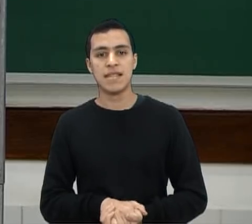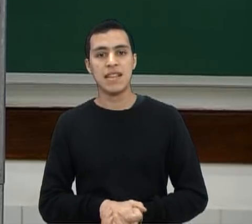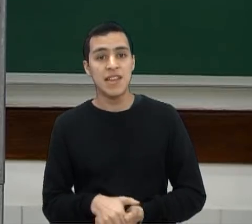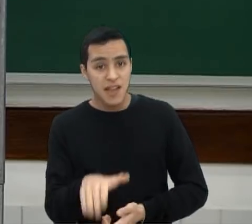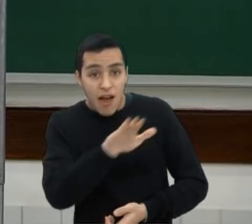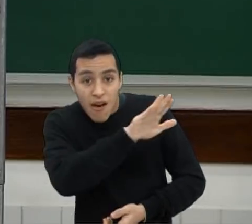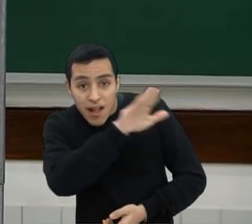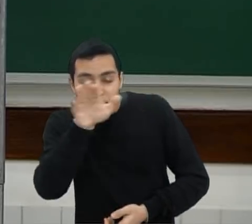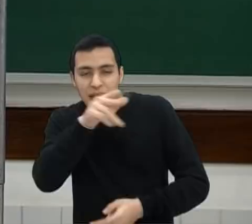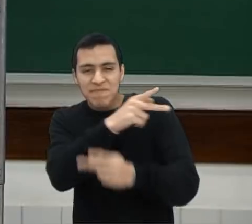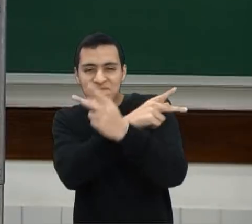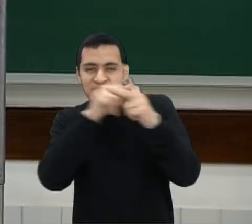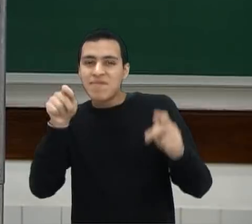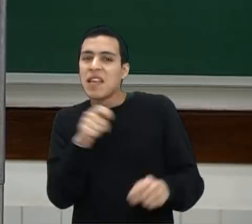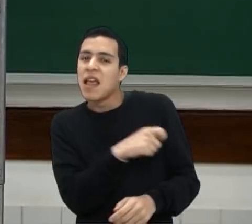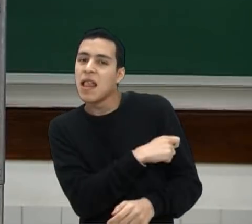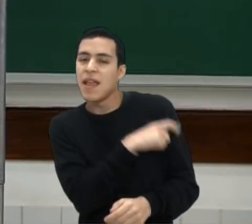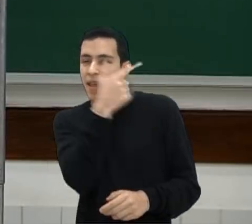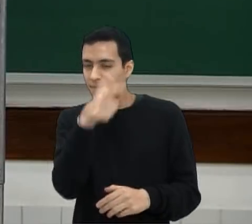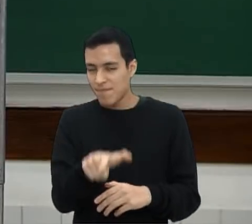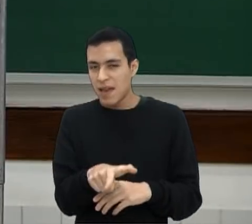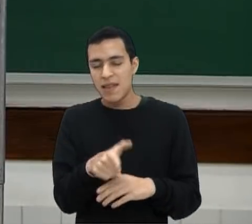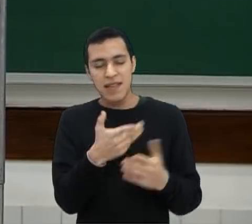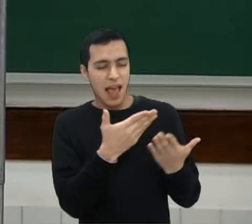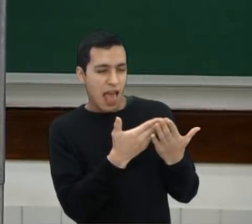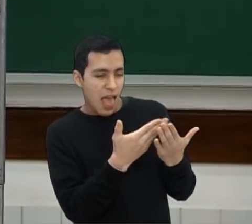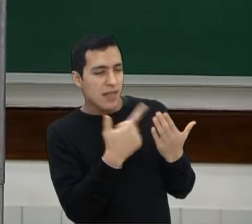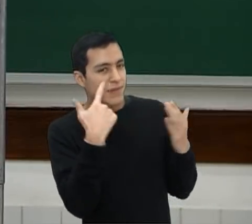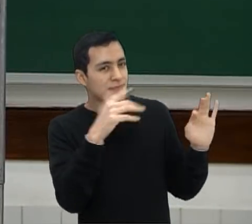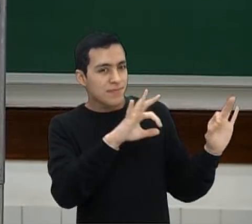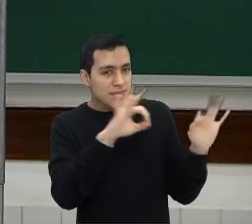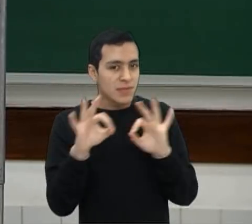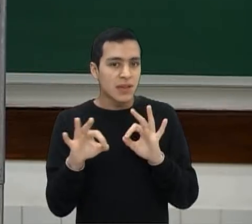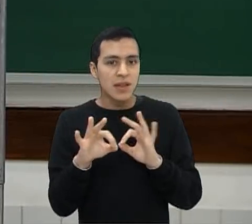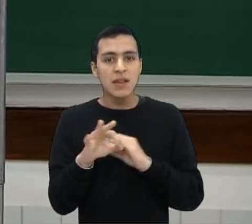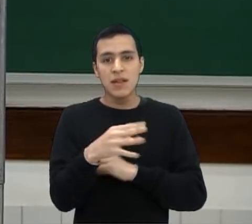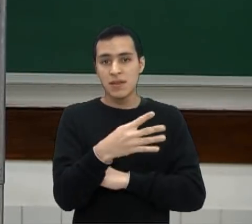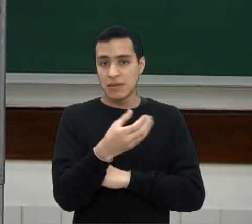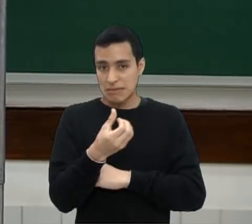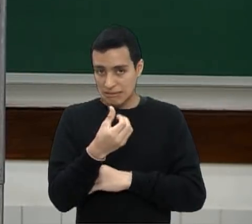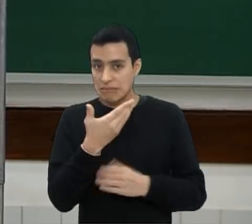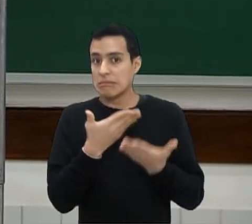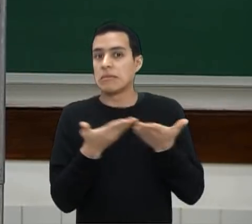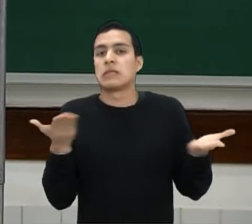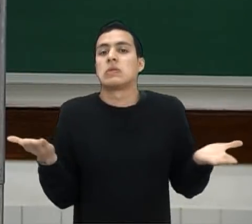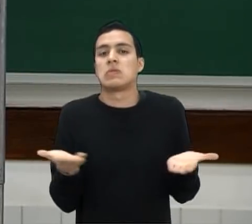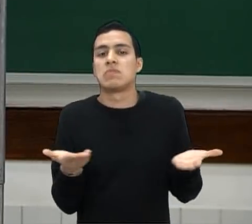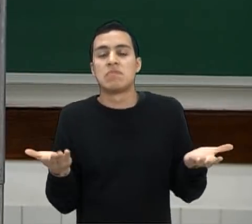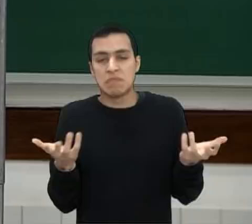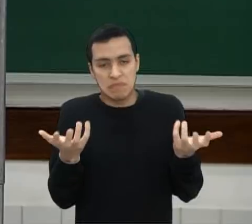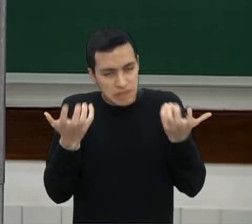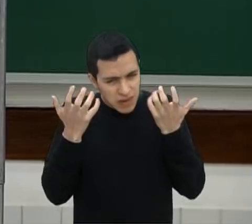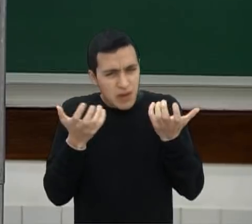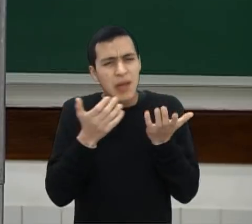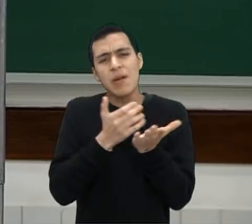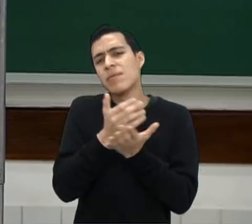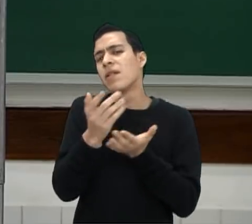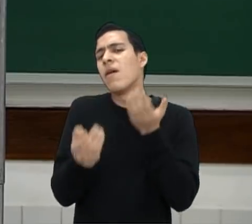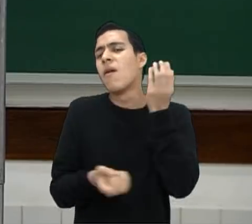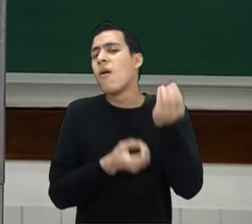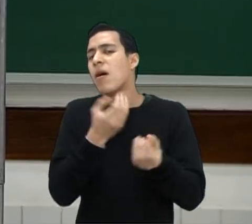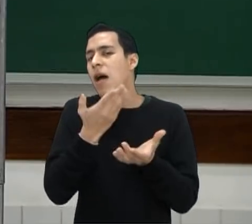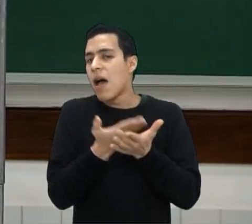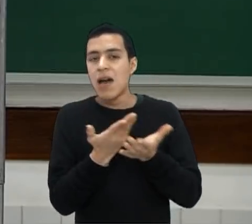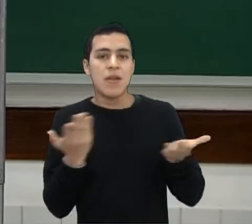Olá, alunos! Vamos para mais uma videoaula, nossa 46ª aula. Eu gostaria de começar essa aula mais